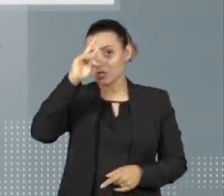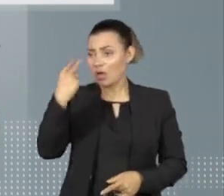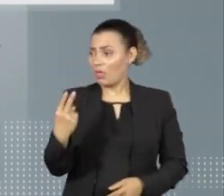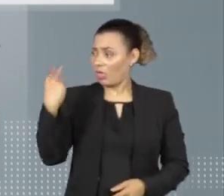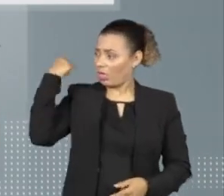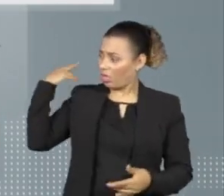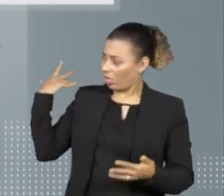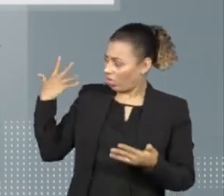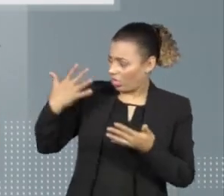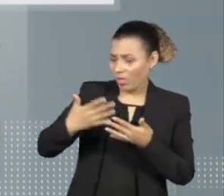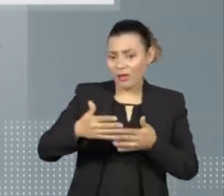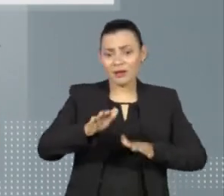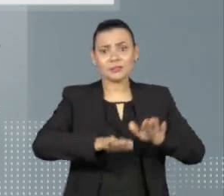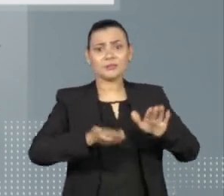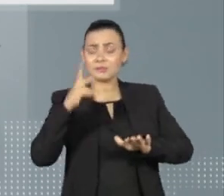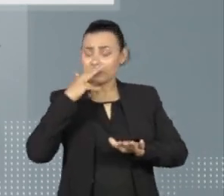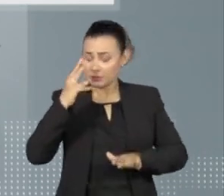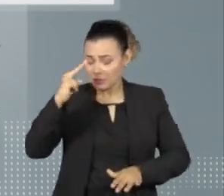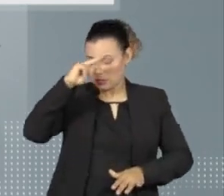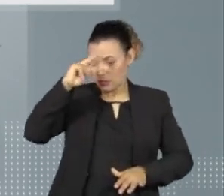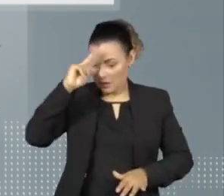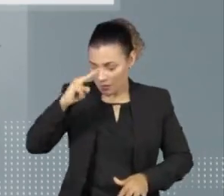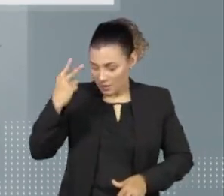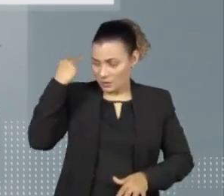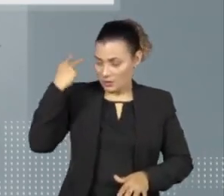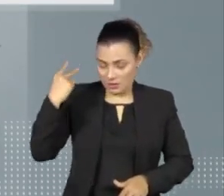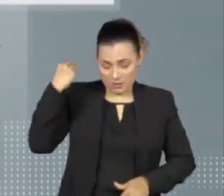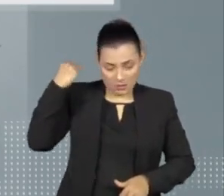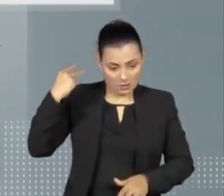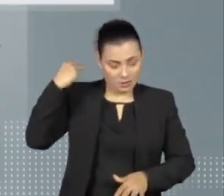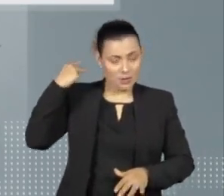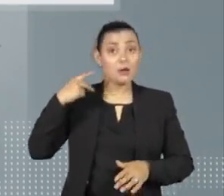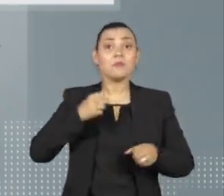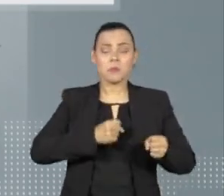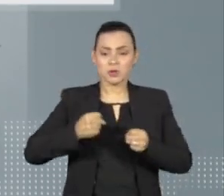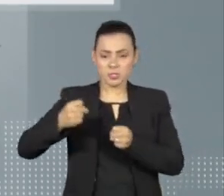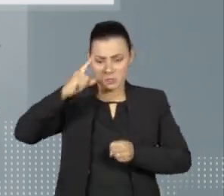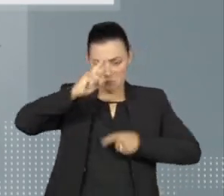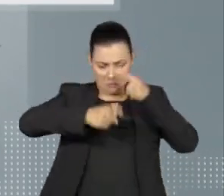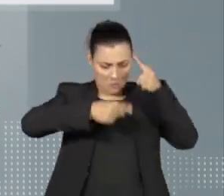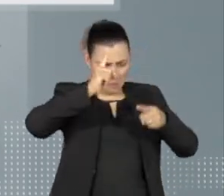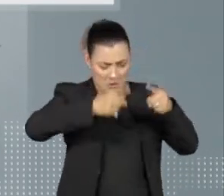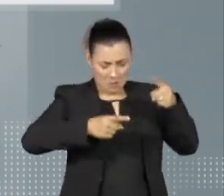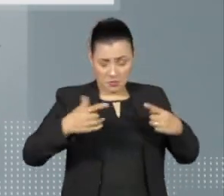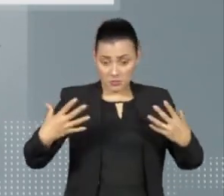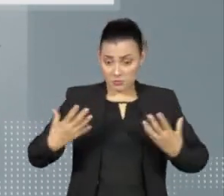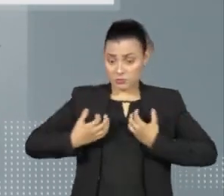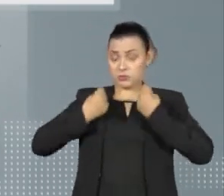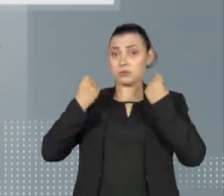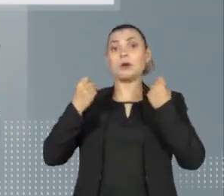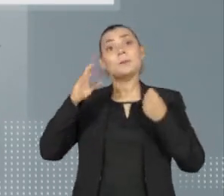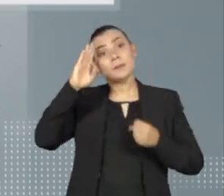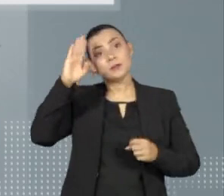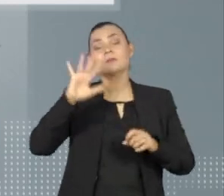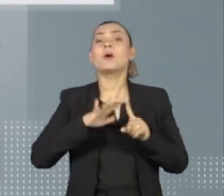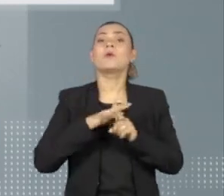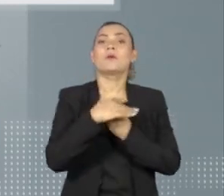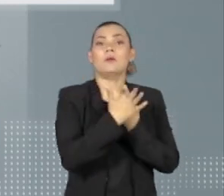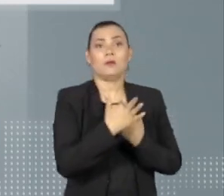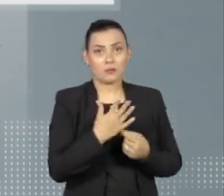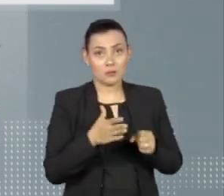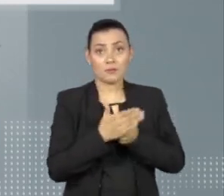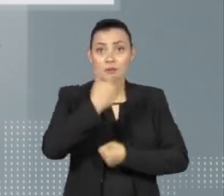às vezes parece me reviver os tempos da ascensão ao poder dos regimes totalitários especialmente o fascismo